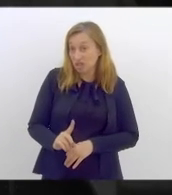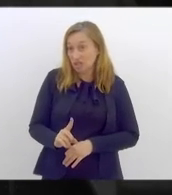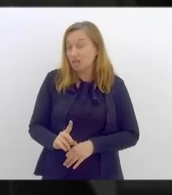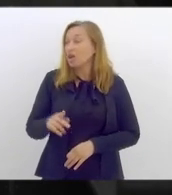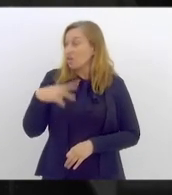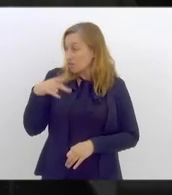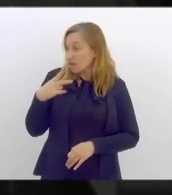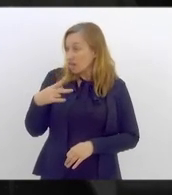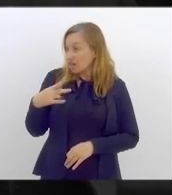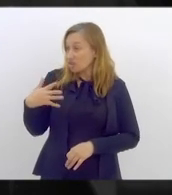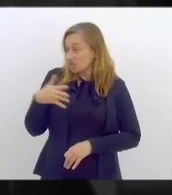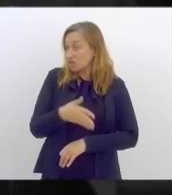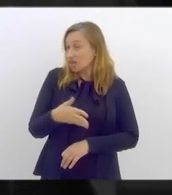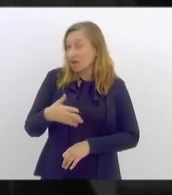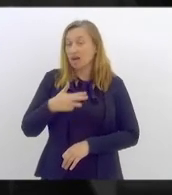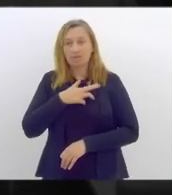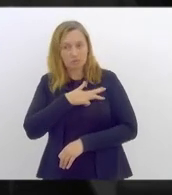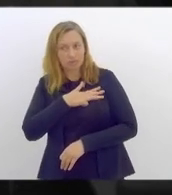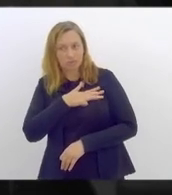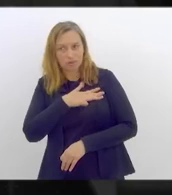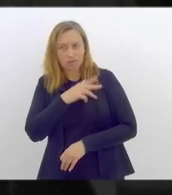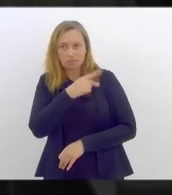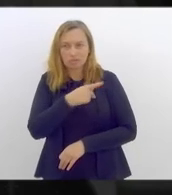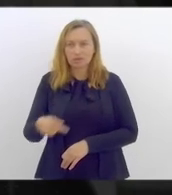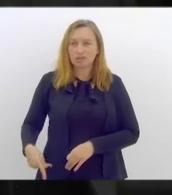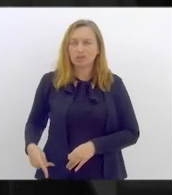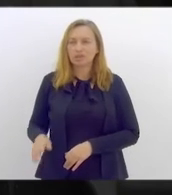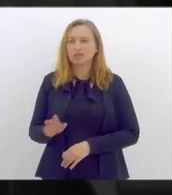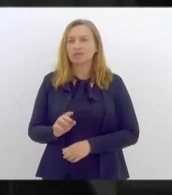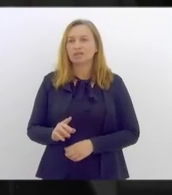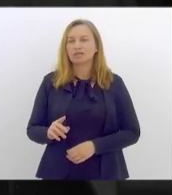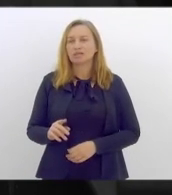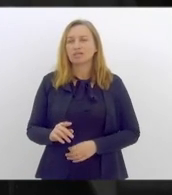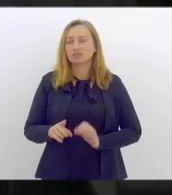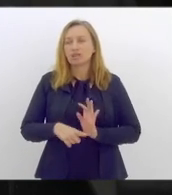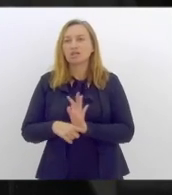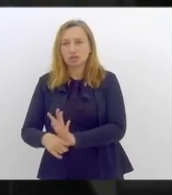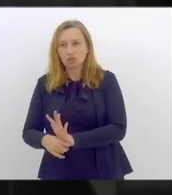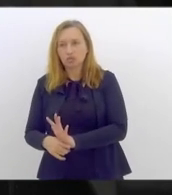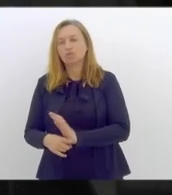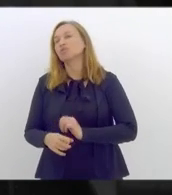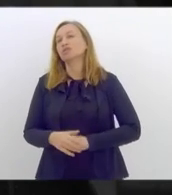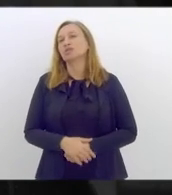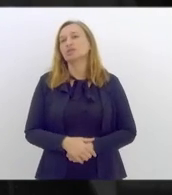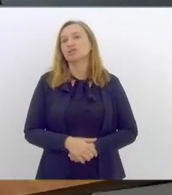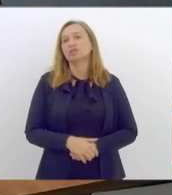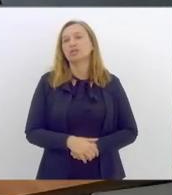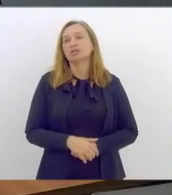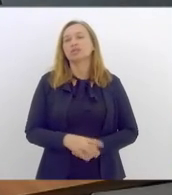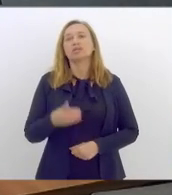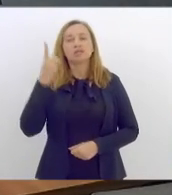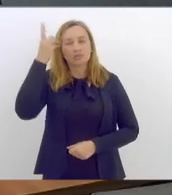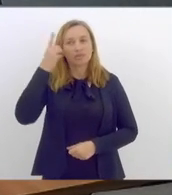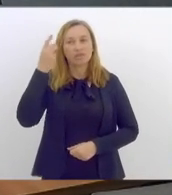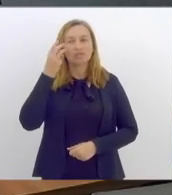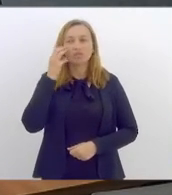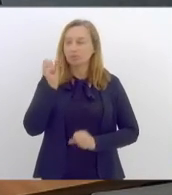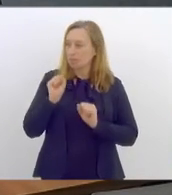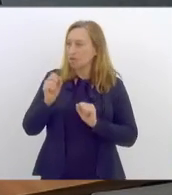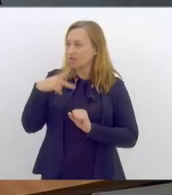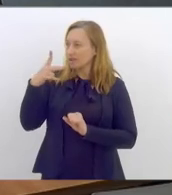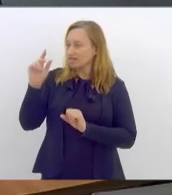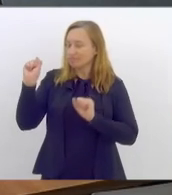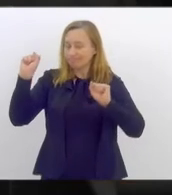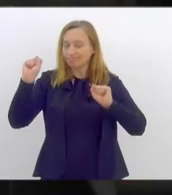farei chegar inclusive ao presidente Lula como uma forma de uma forma de contribuição entre outros como a presença